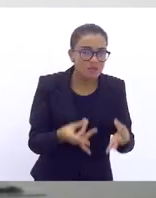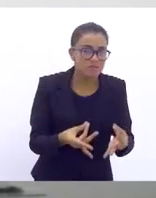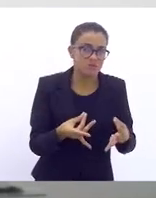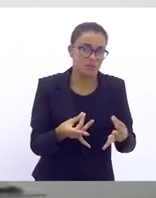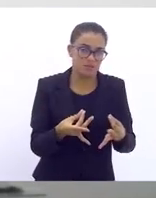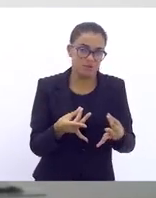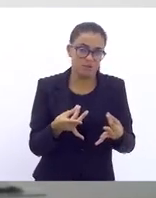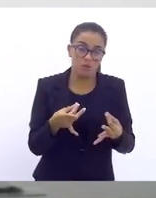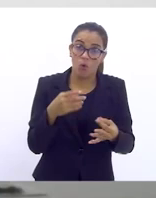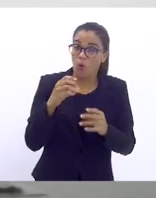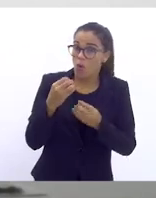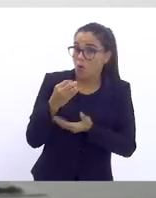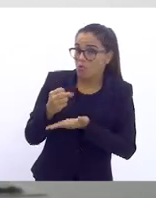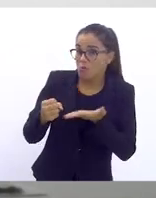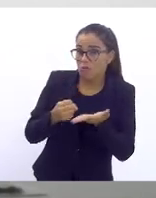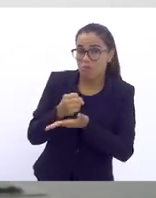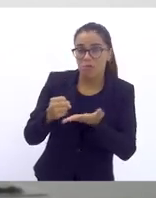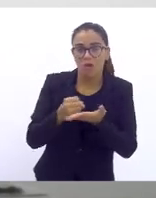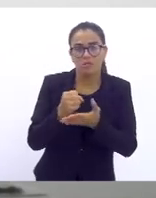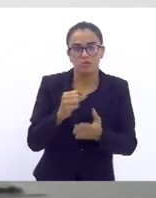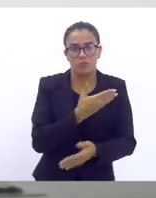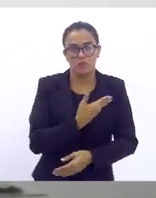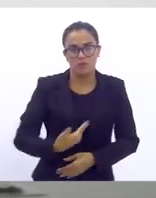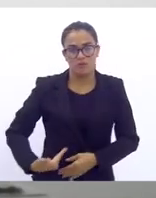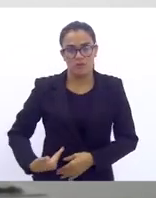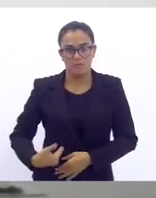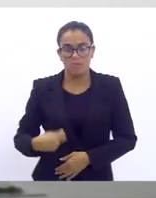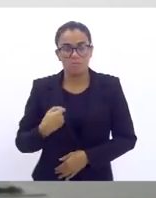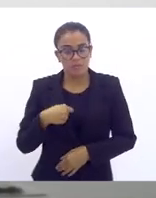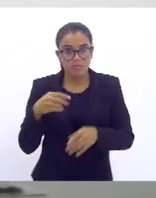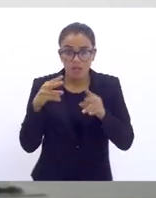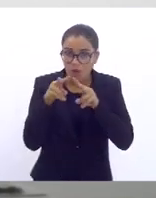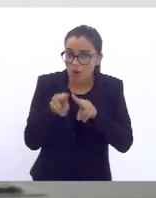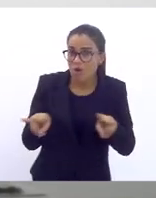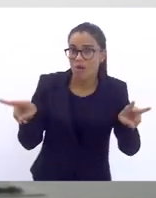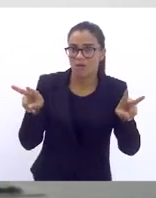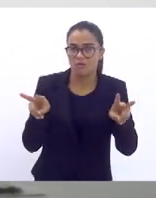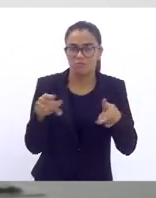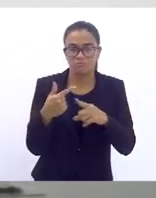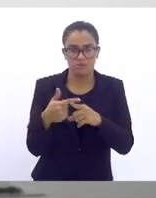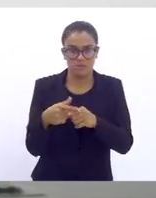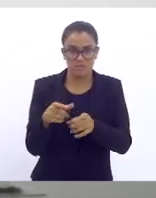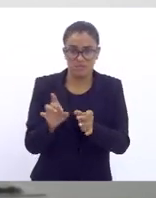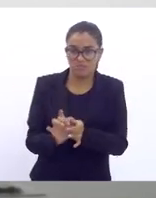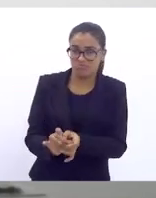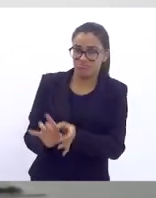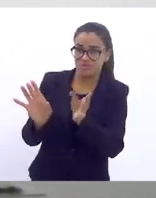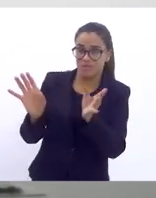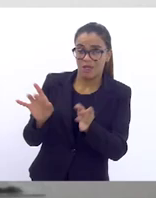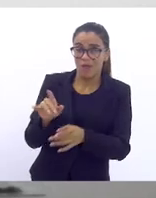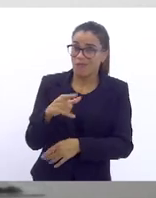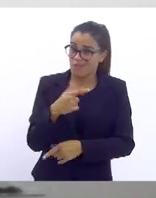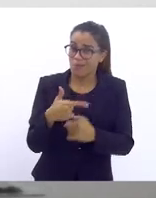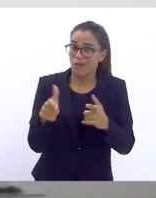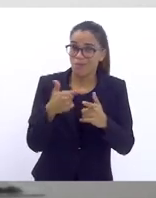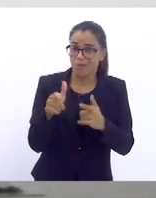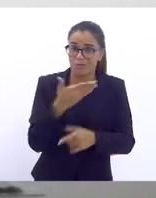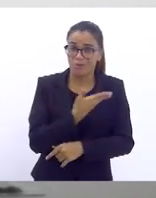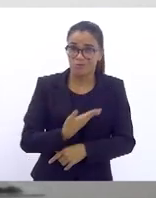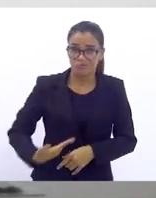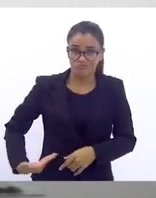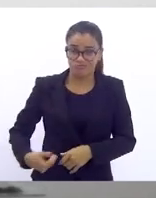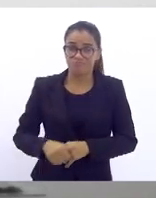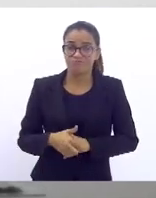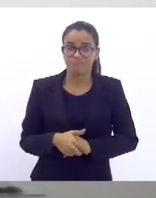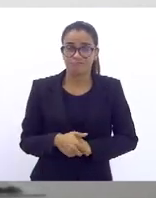do governo preciso dizer o seguinte a gente tem que olhar para isso não pode deixar solto porque senão a gente vai ter um governo um problemas então a gente tem